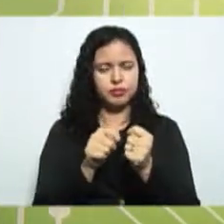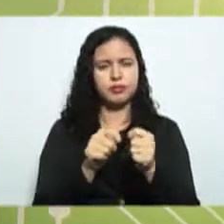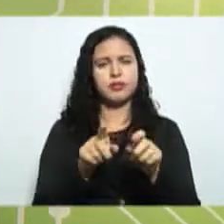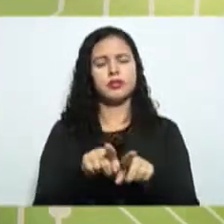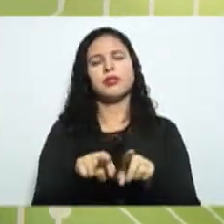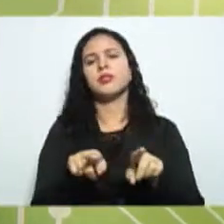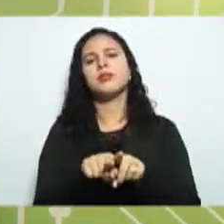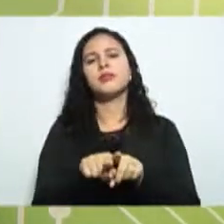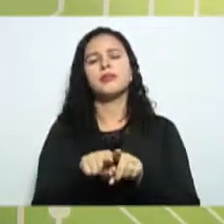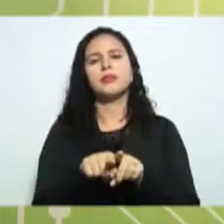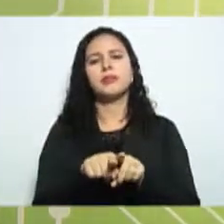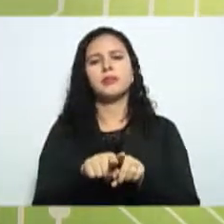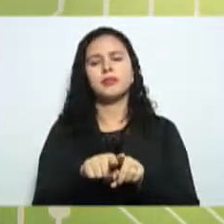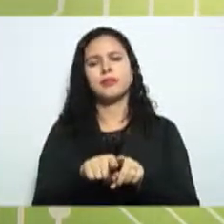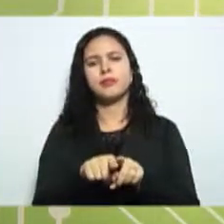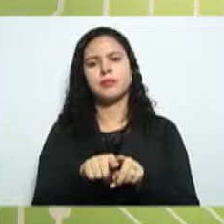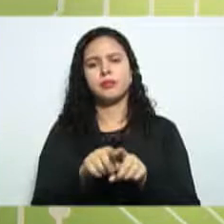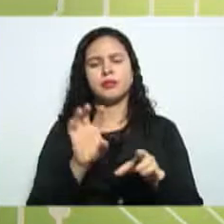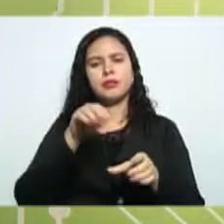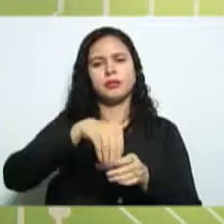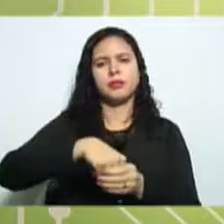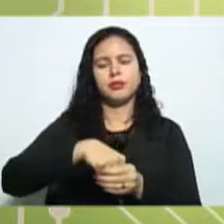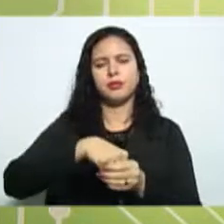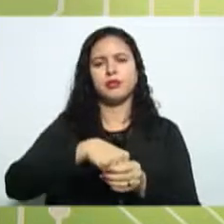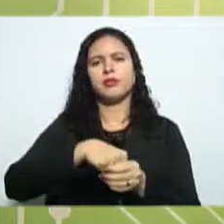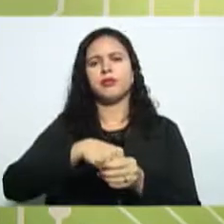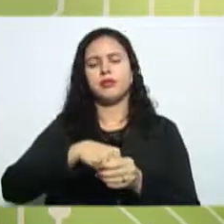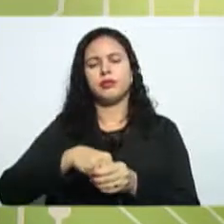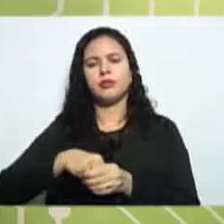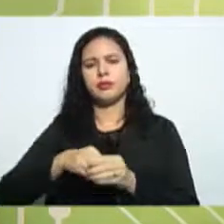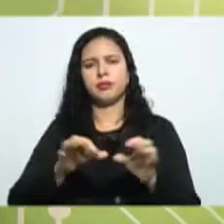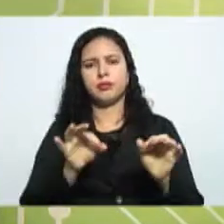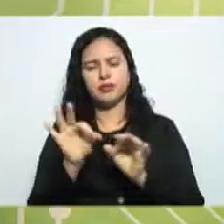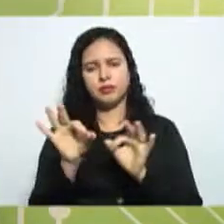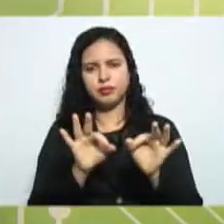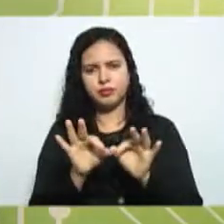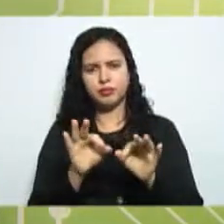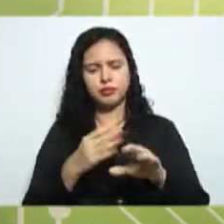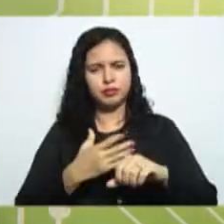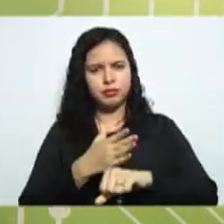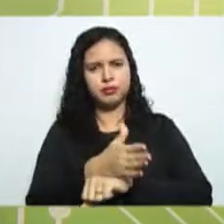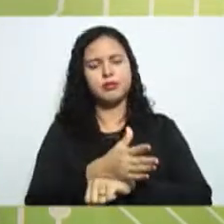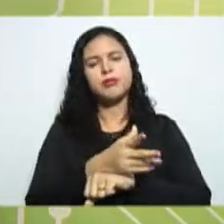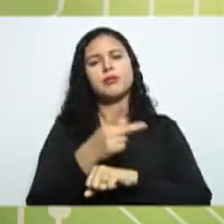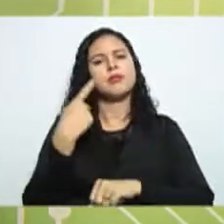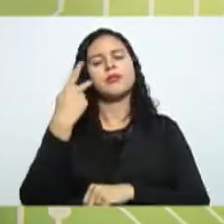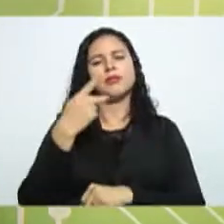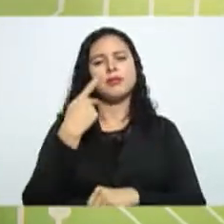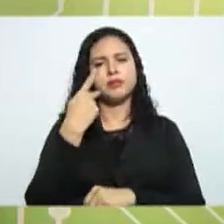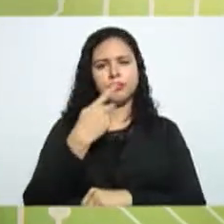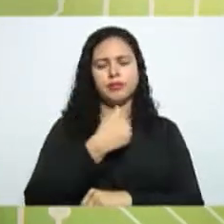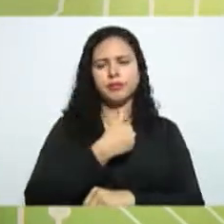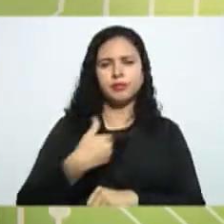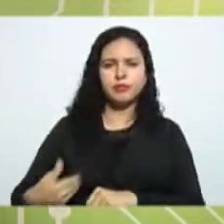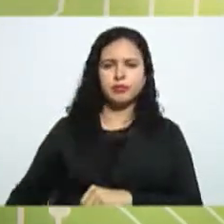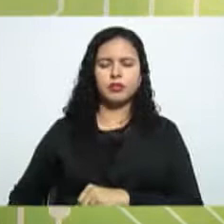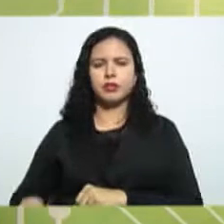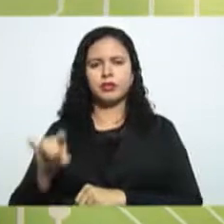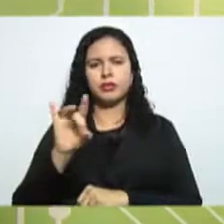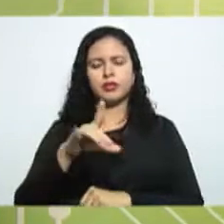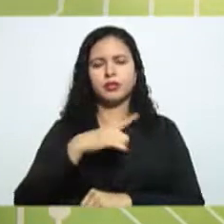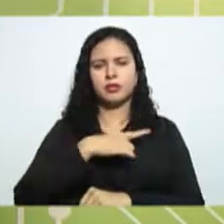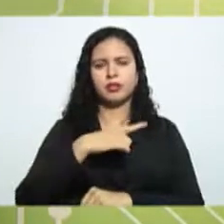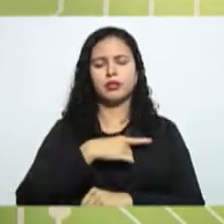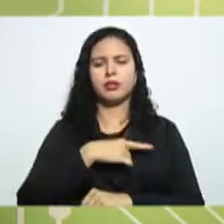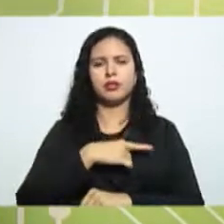atuação econômica de quem está envolvido nessa regularização e dá acesso às políticas públicas que só existem para quem está com todos